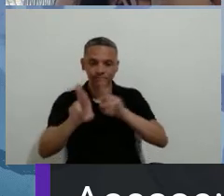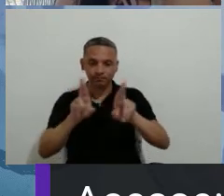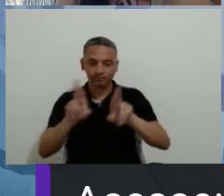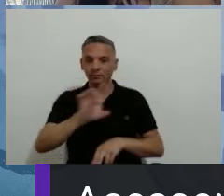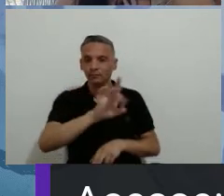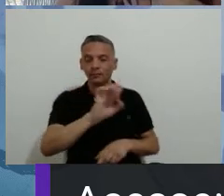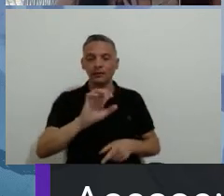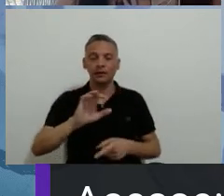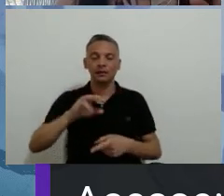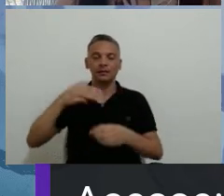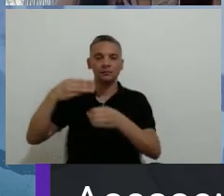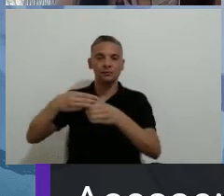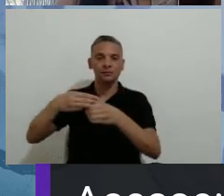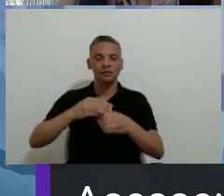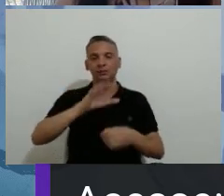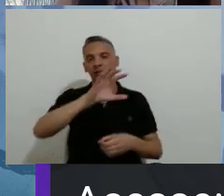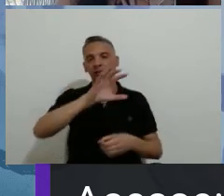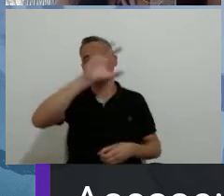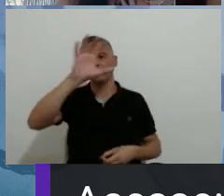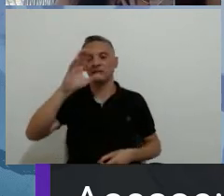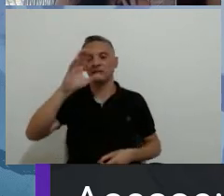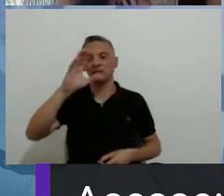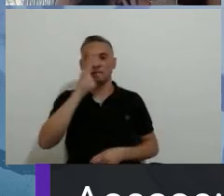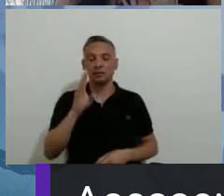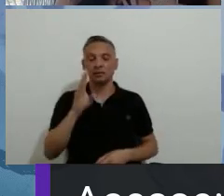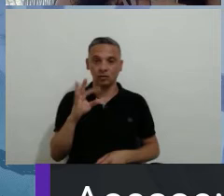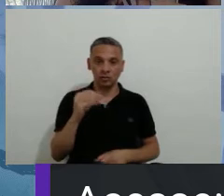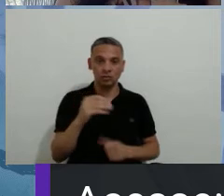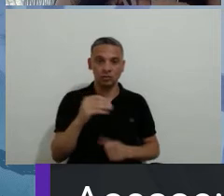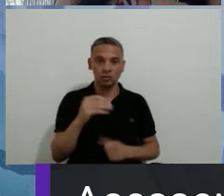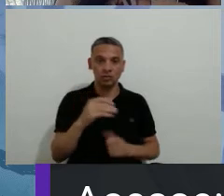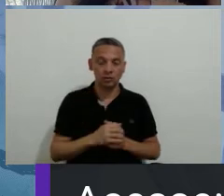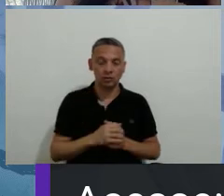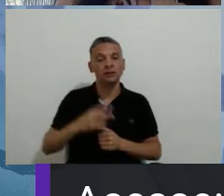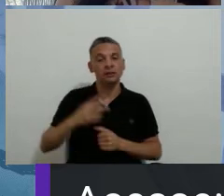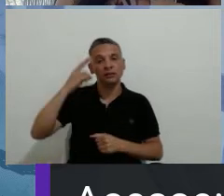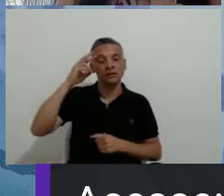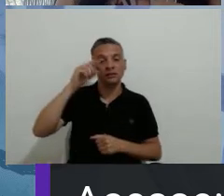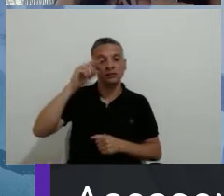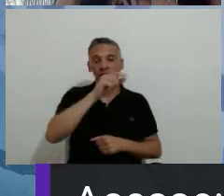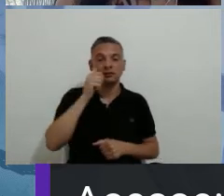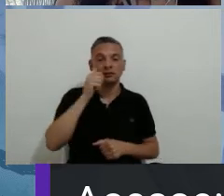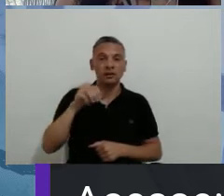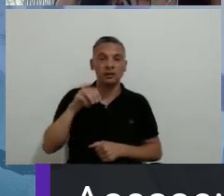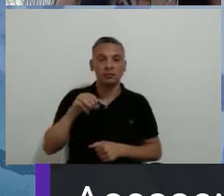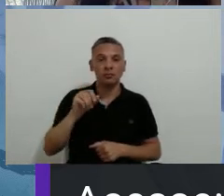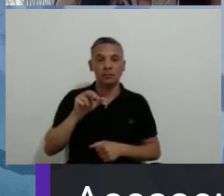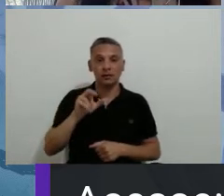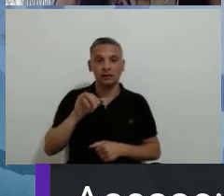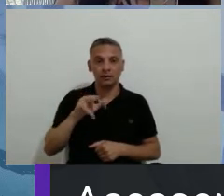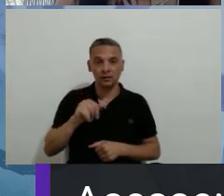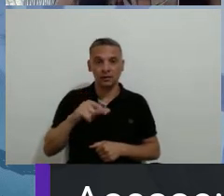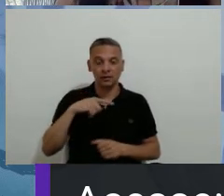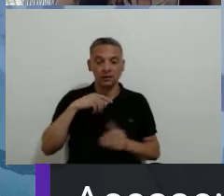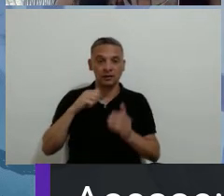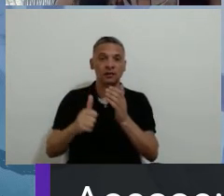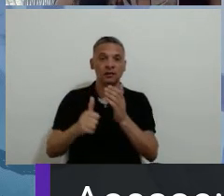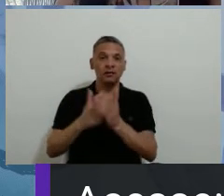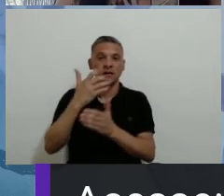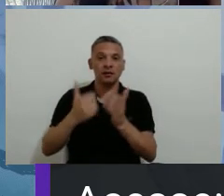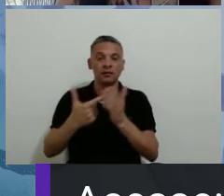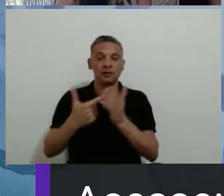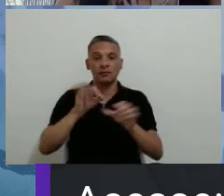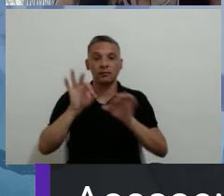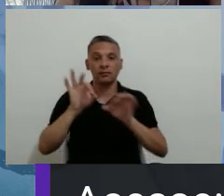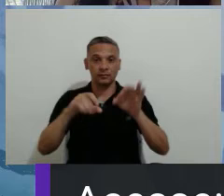para o Brasil todo. Passando pela história da Marina, nós destacamos várias dessas funcionalidades. Uma delas